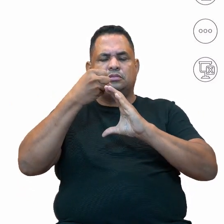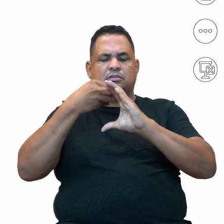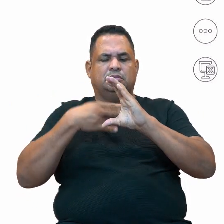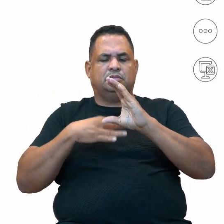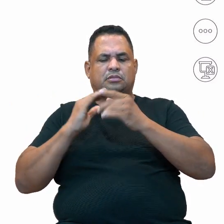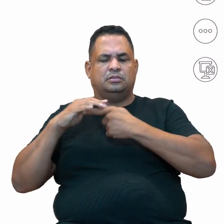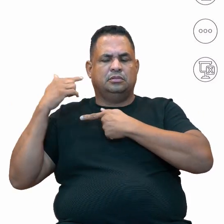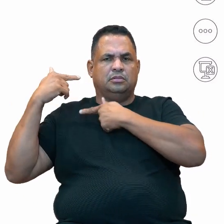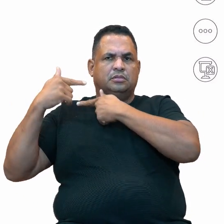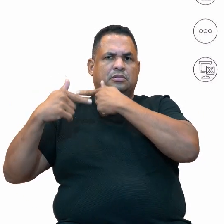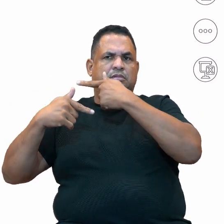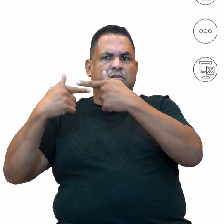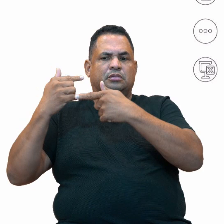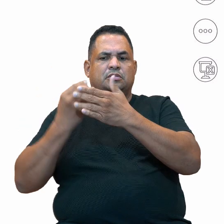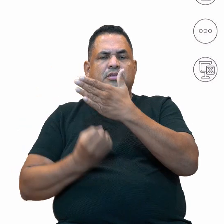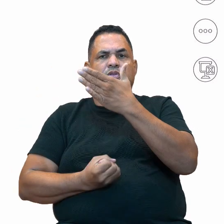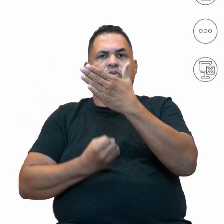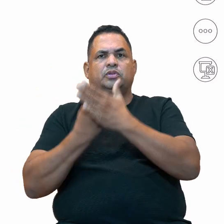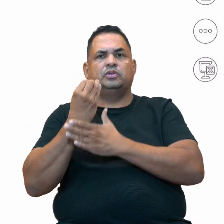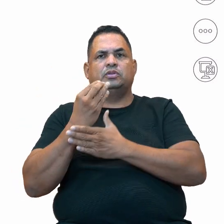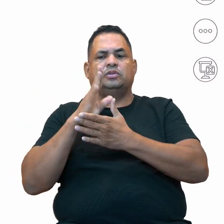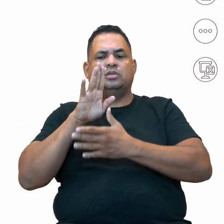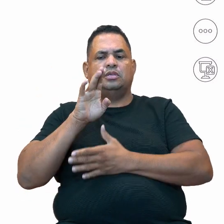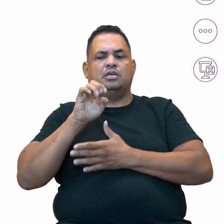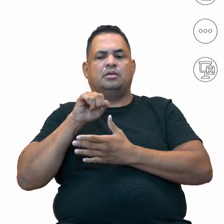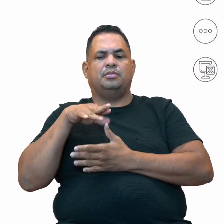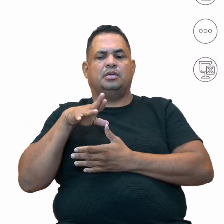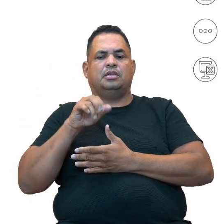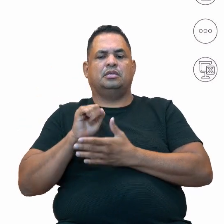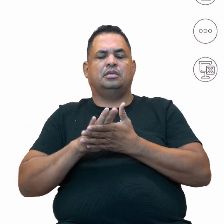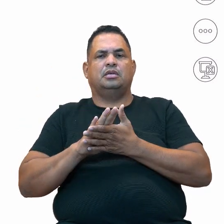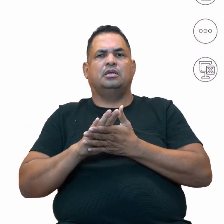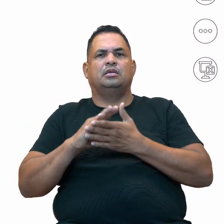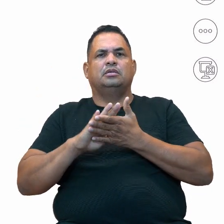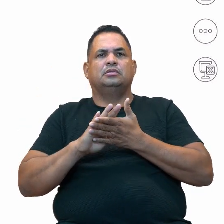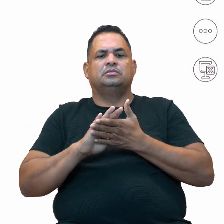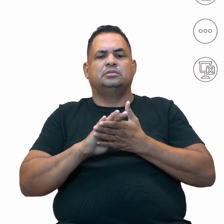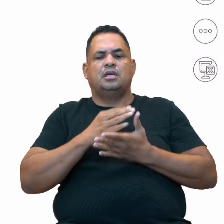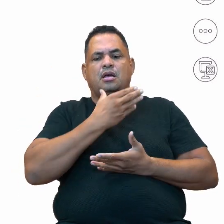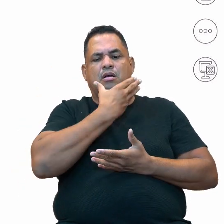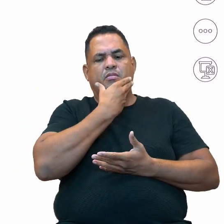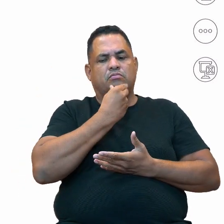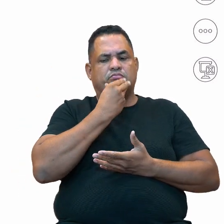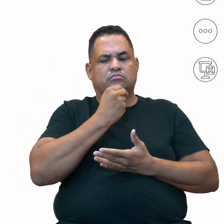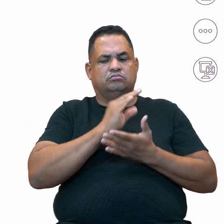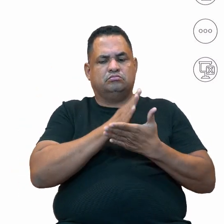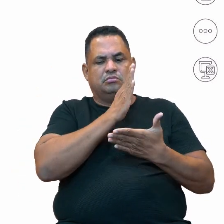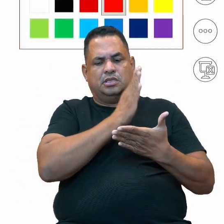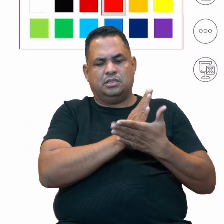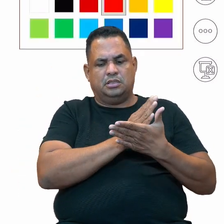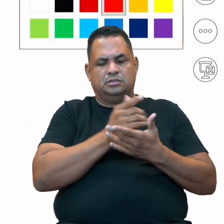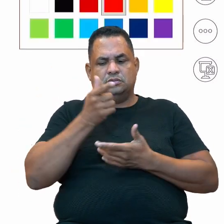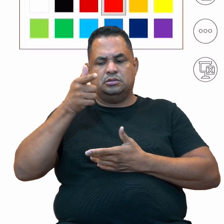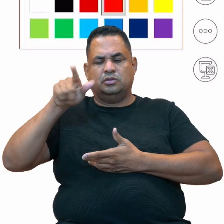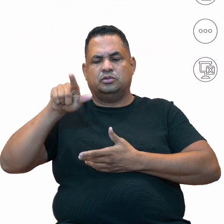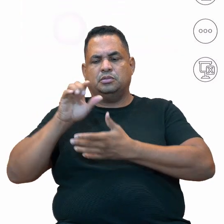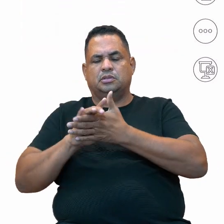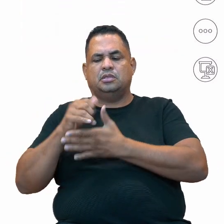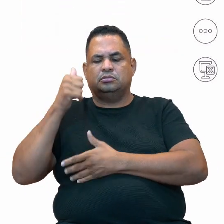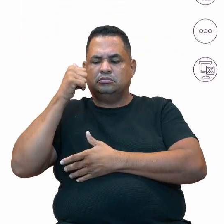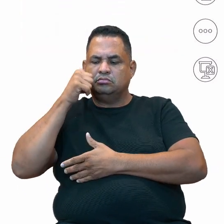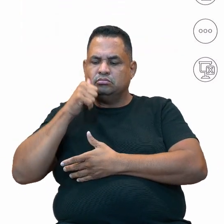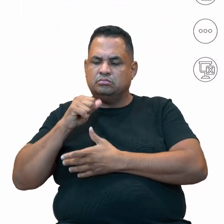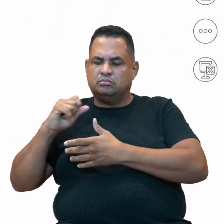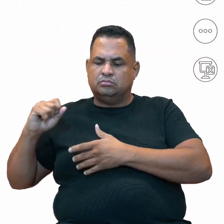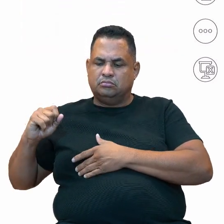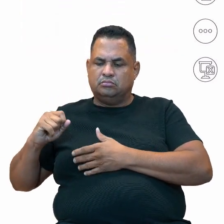descendentes é oriunda do gameta masculino e a outra metade do gameta feminino.